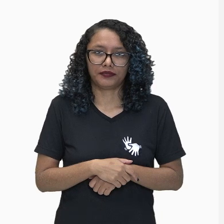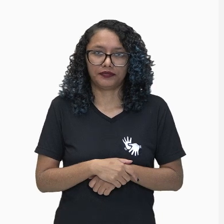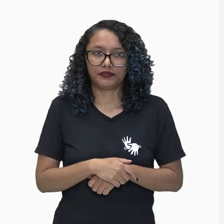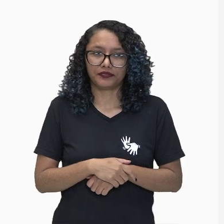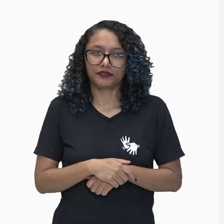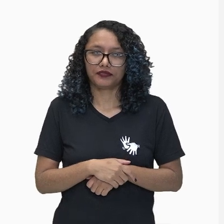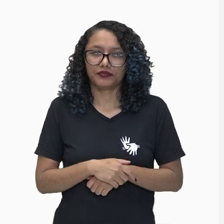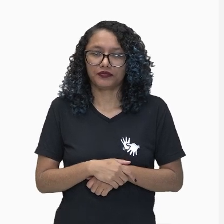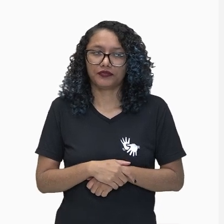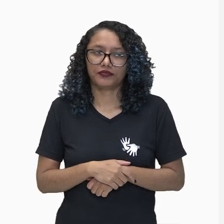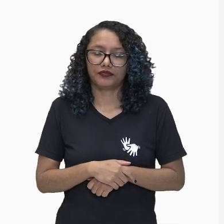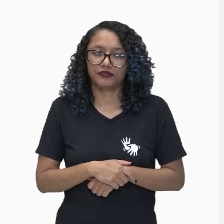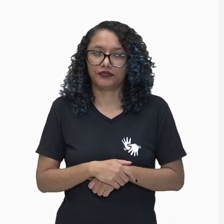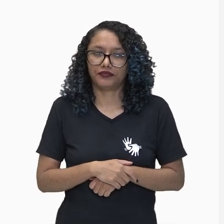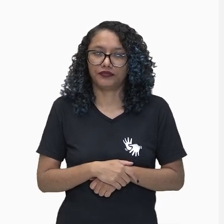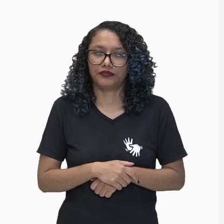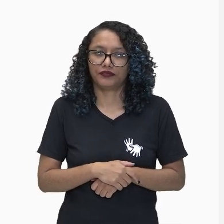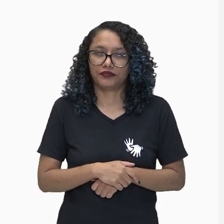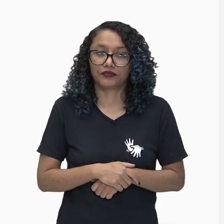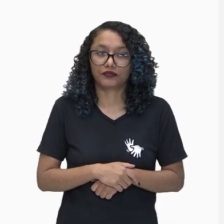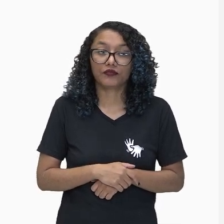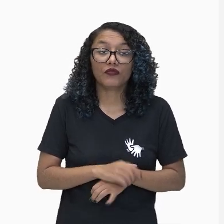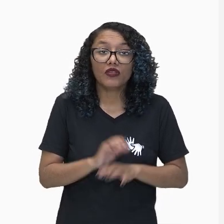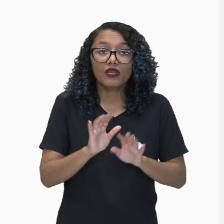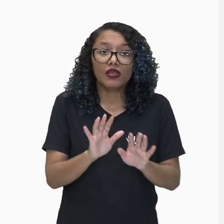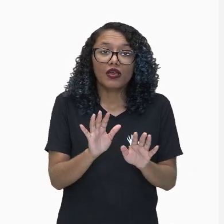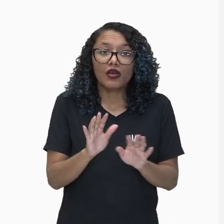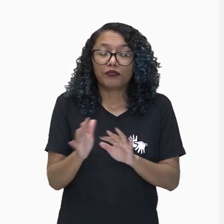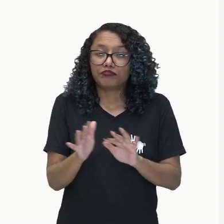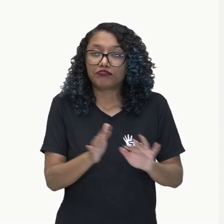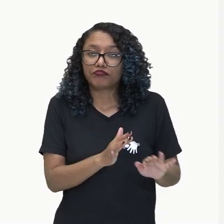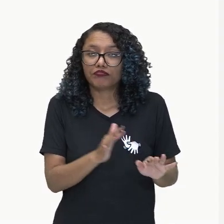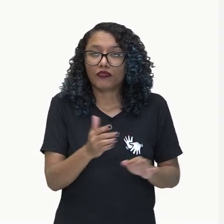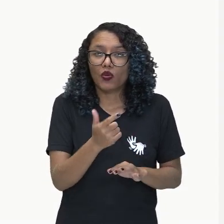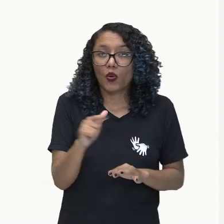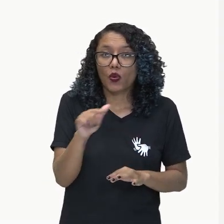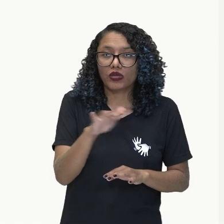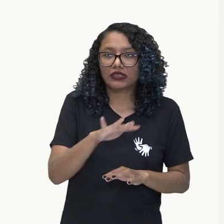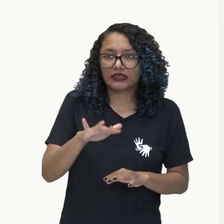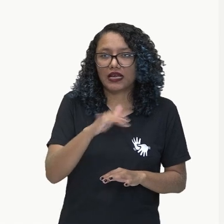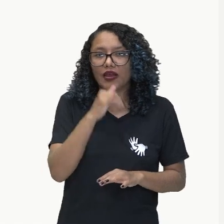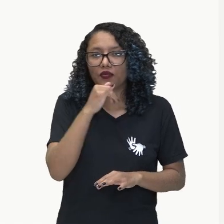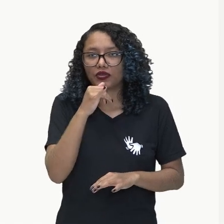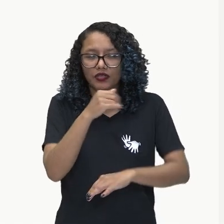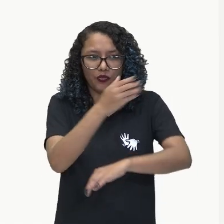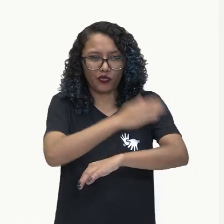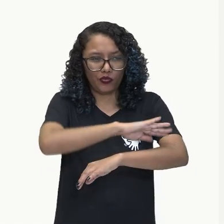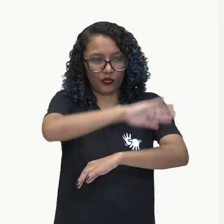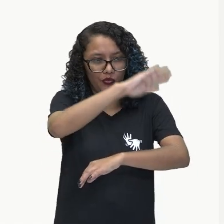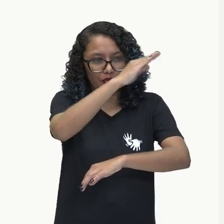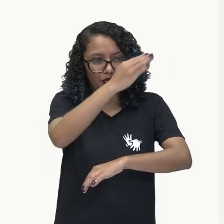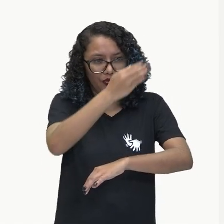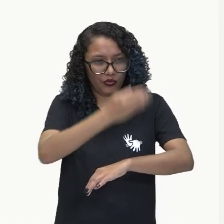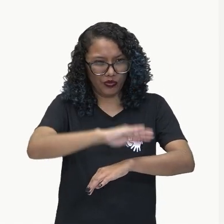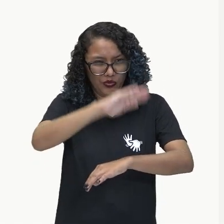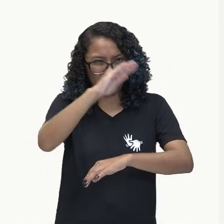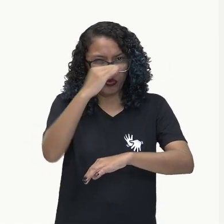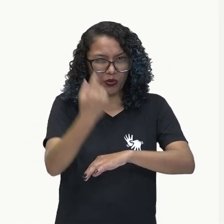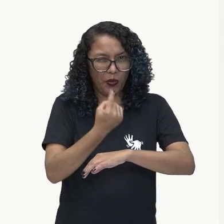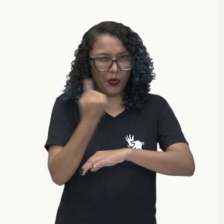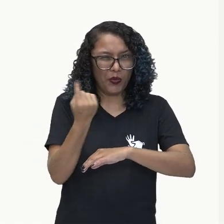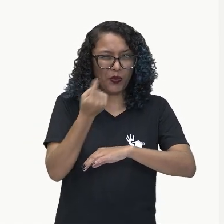áreas, olha só, em áreas de clima, né, de alta montanha, ou até